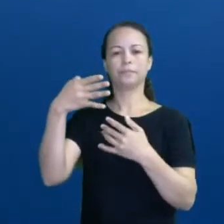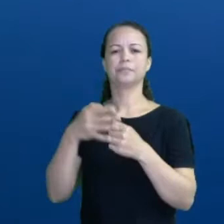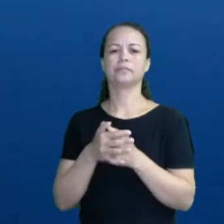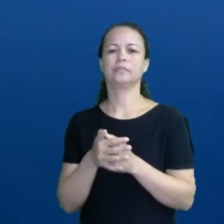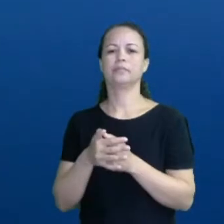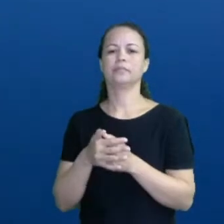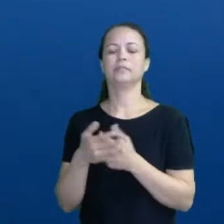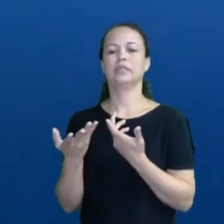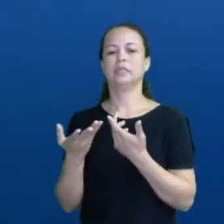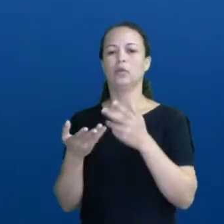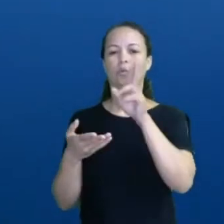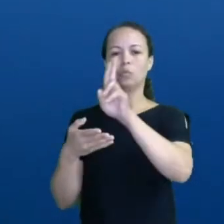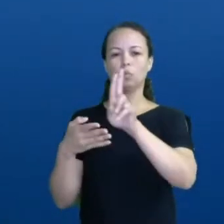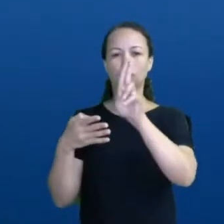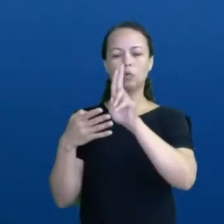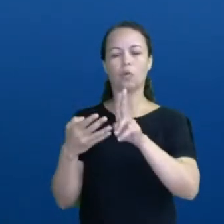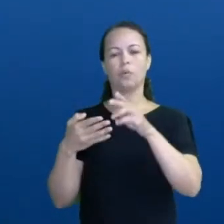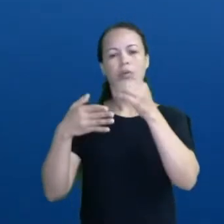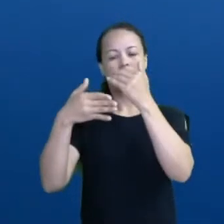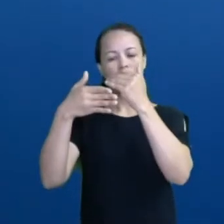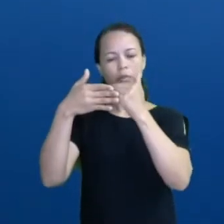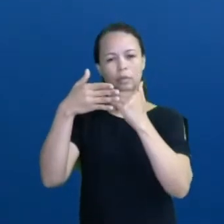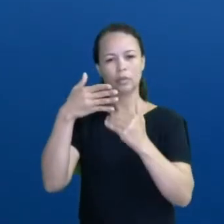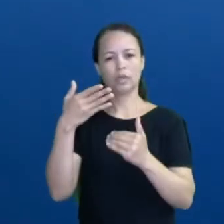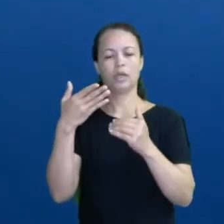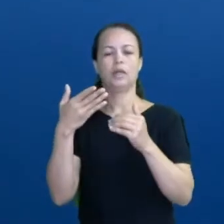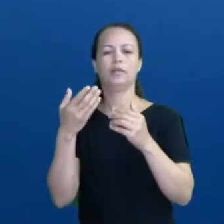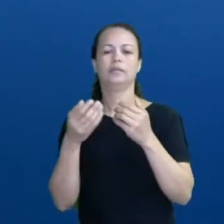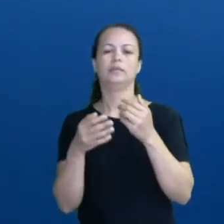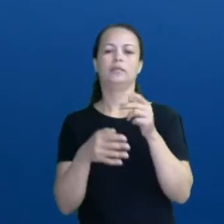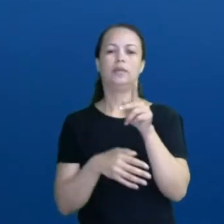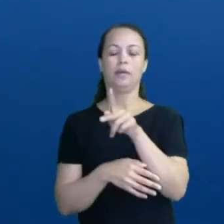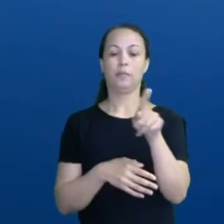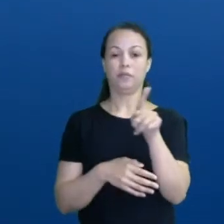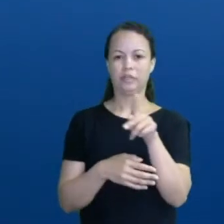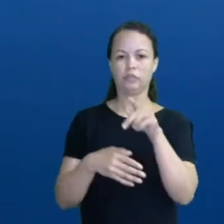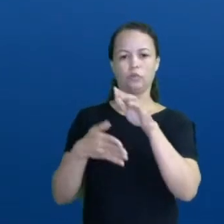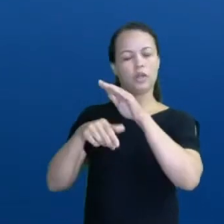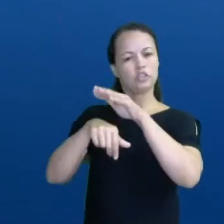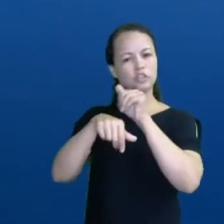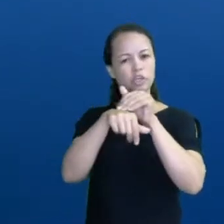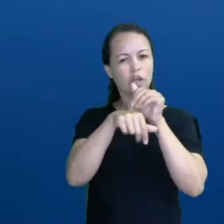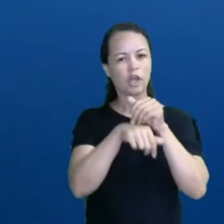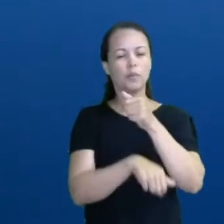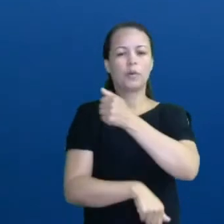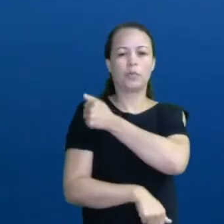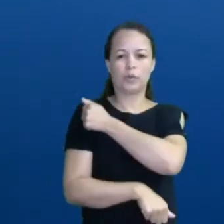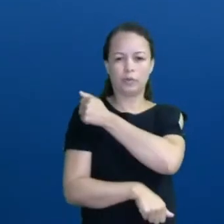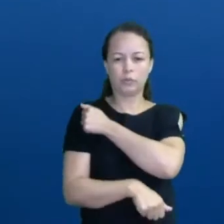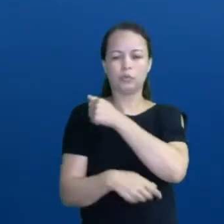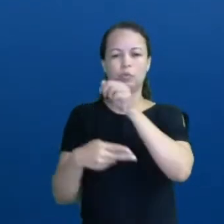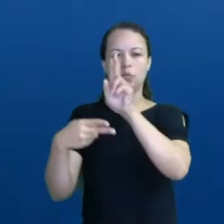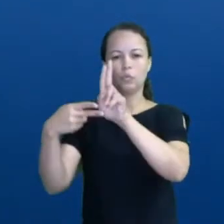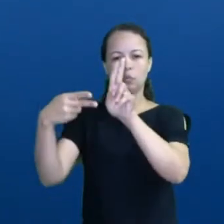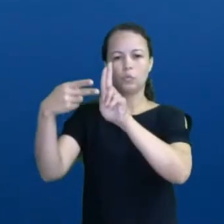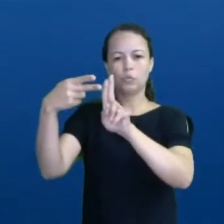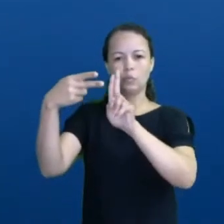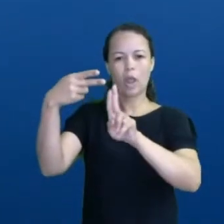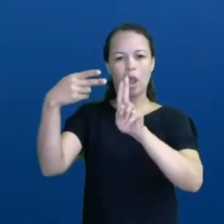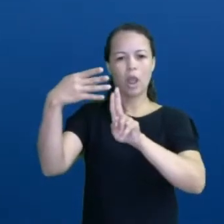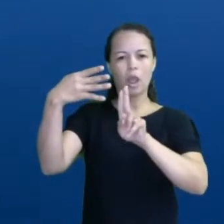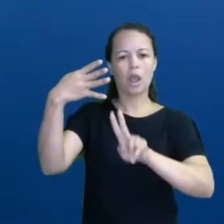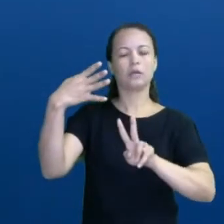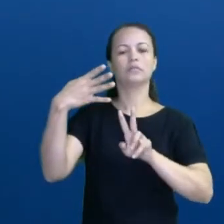que a professora chama lá na caderneta dela. O nome tá lá naquela listinha, um nomezinho embaixo do outro e seguindo